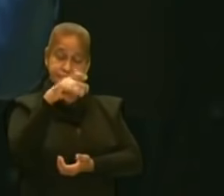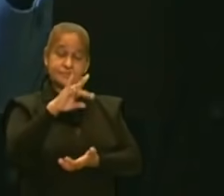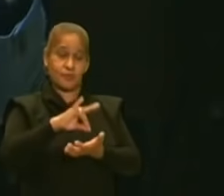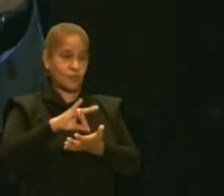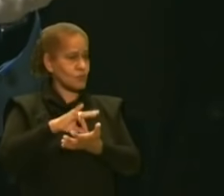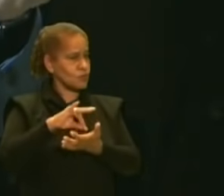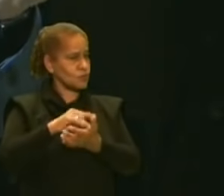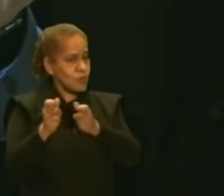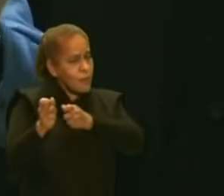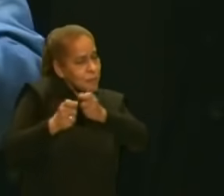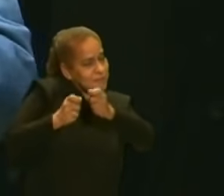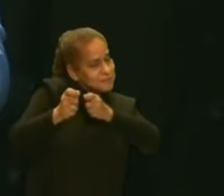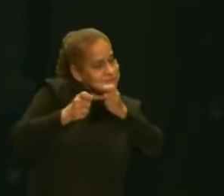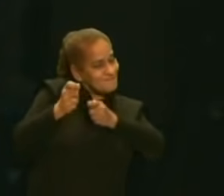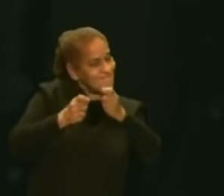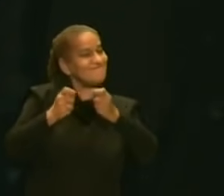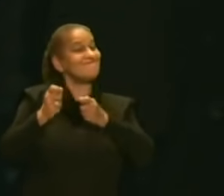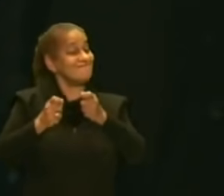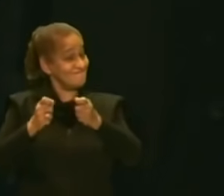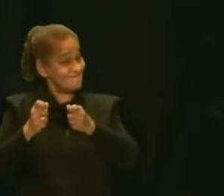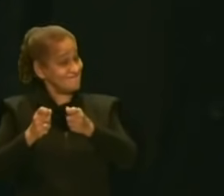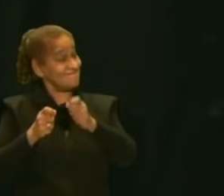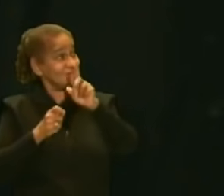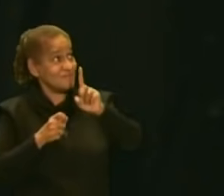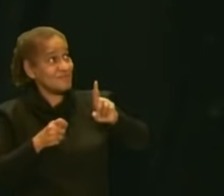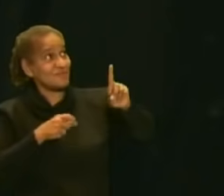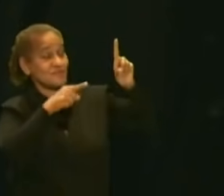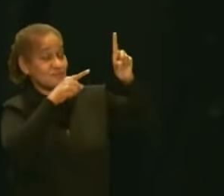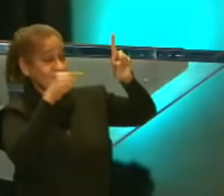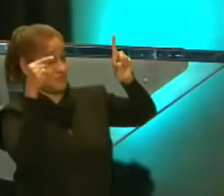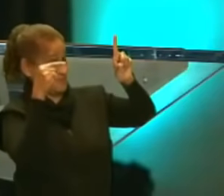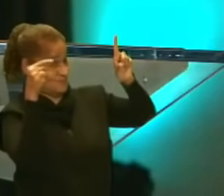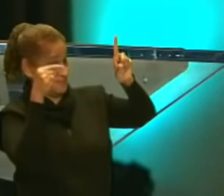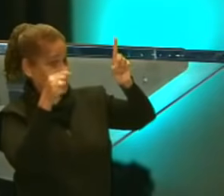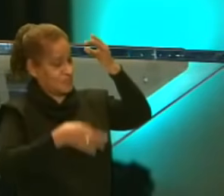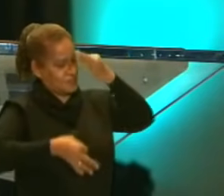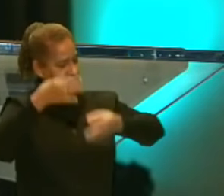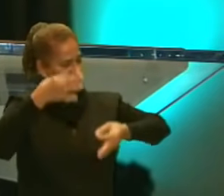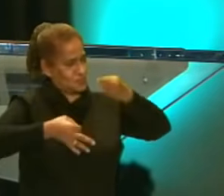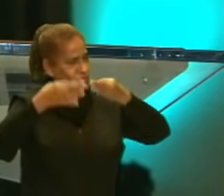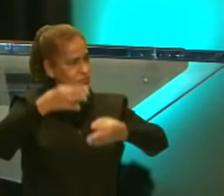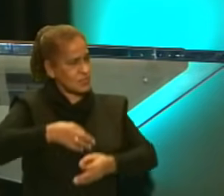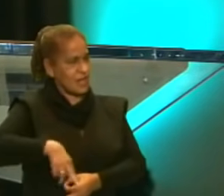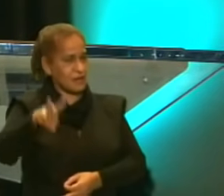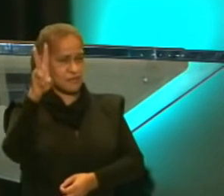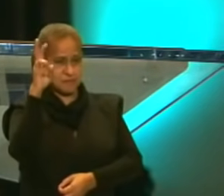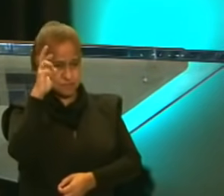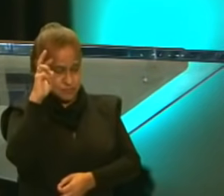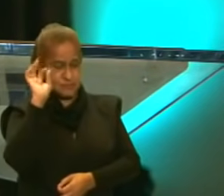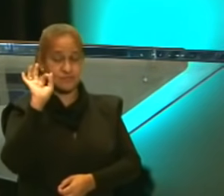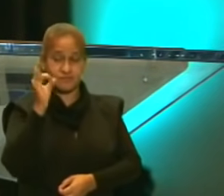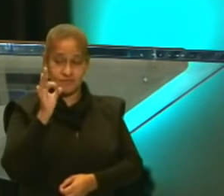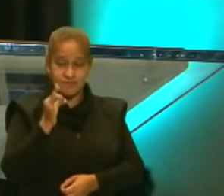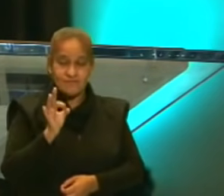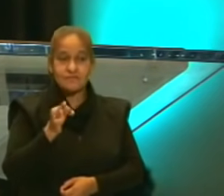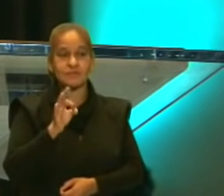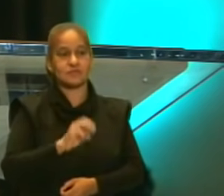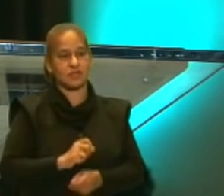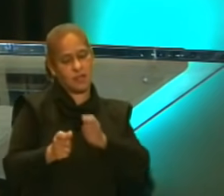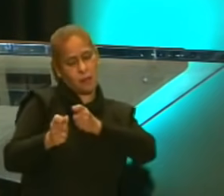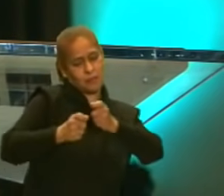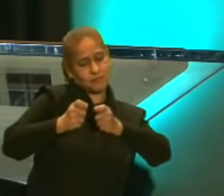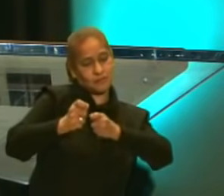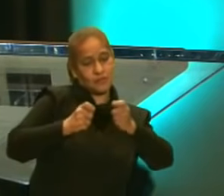sendo controlado, e Deus vai ter que julgar a cultura. E esse controle fará com que